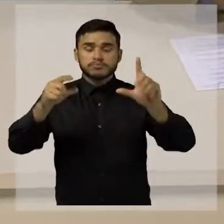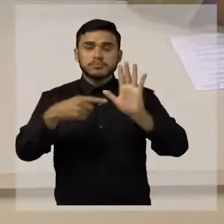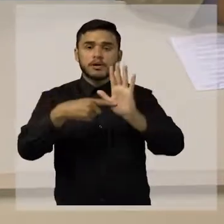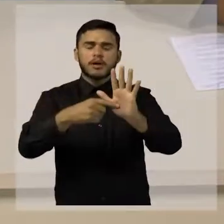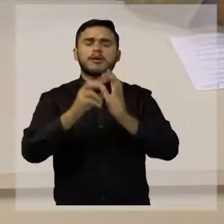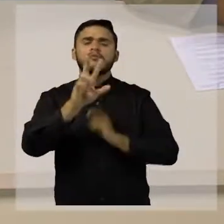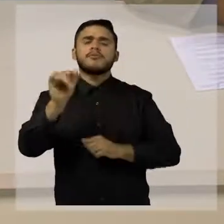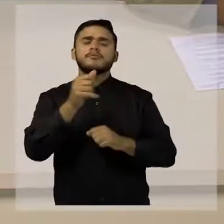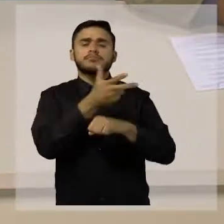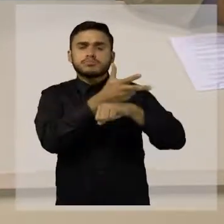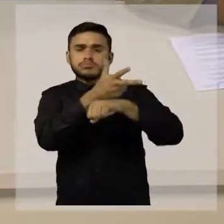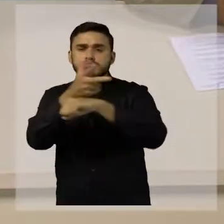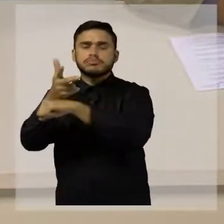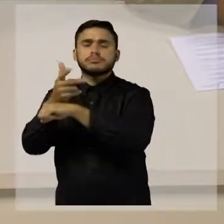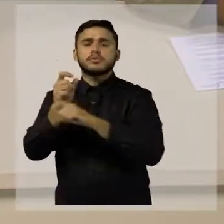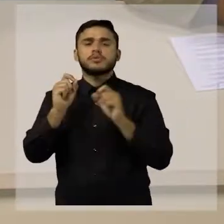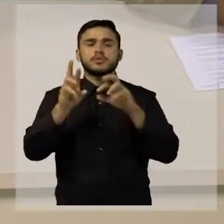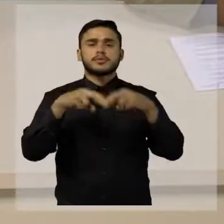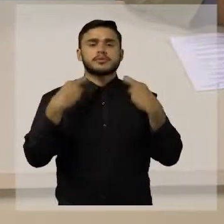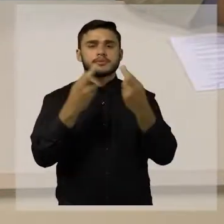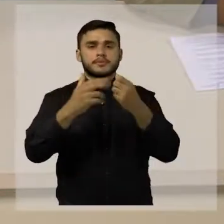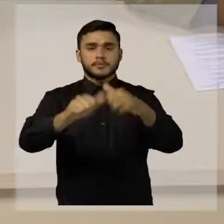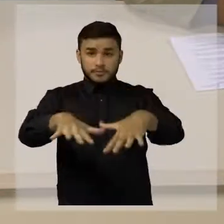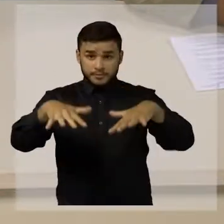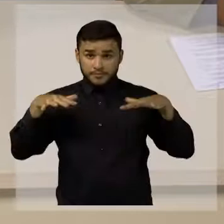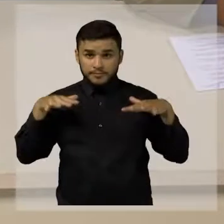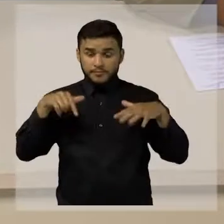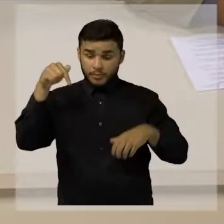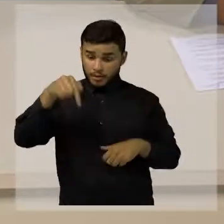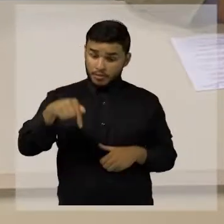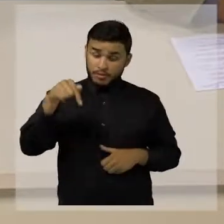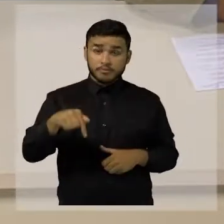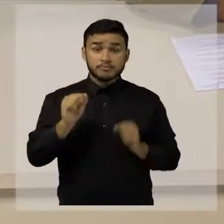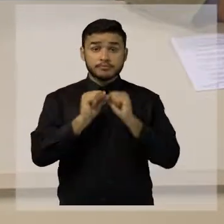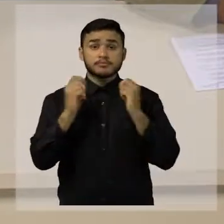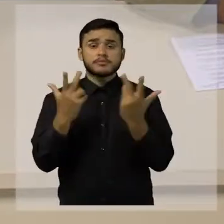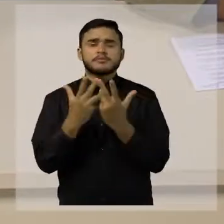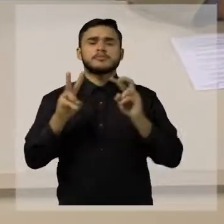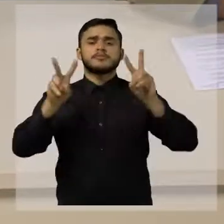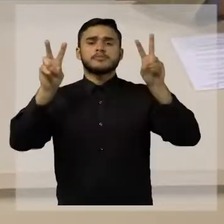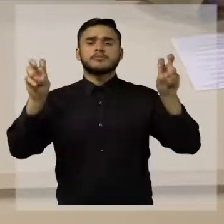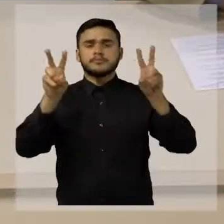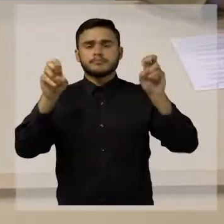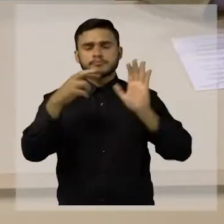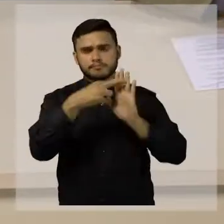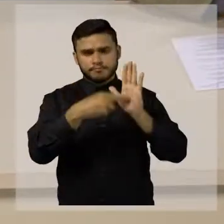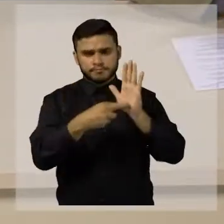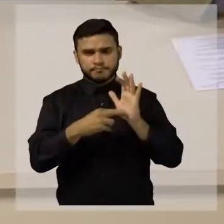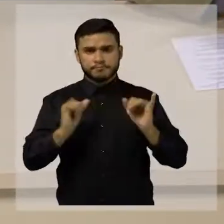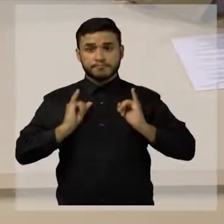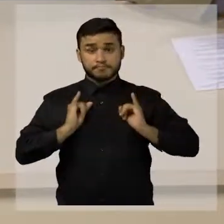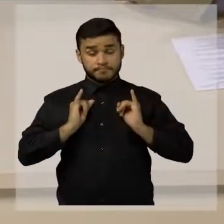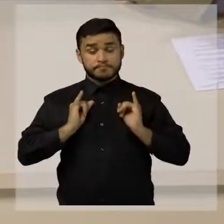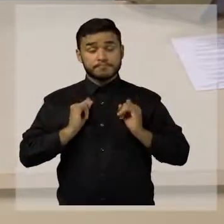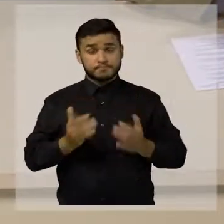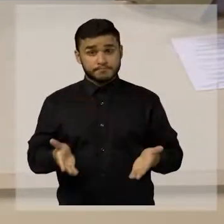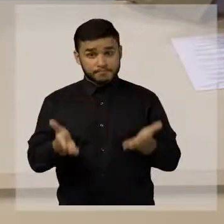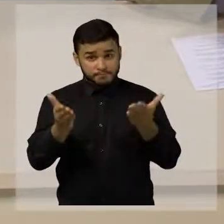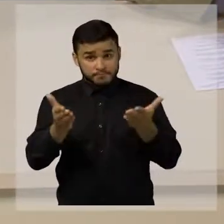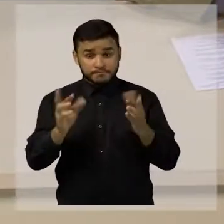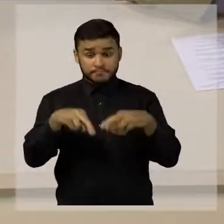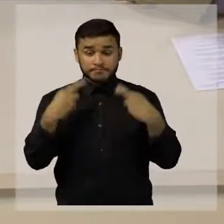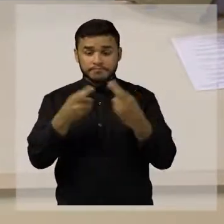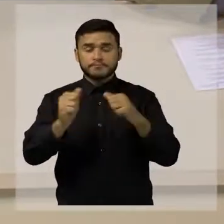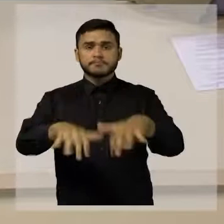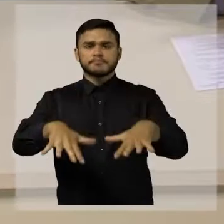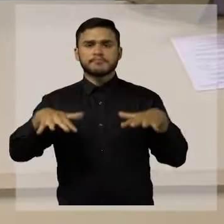cobertura da audiência pública aqui na Câmara Municipal de Fortaleza, que tratou sobre a reforma da Previdência. Esta audiência